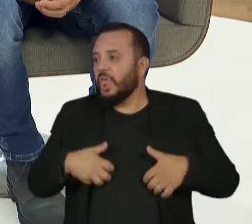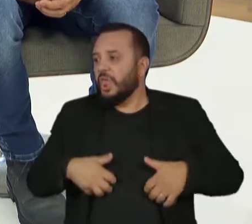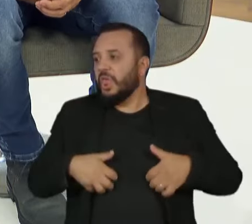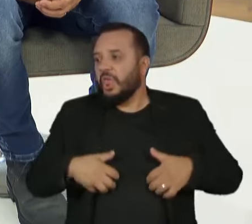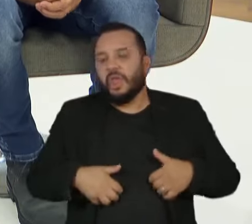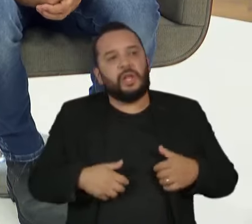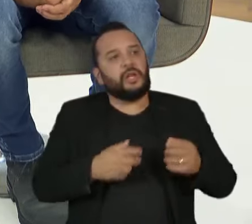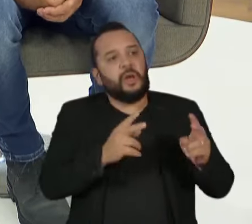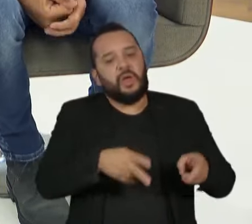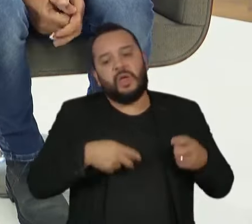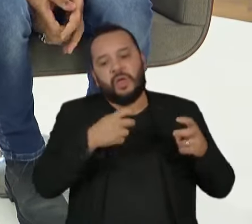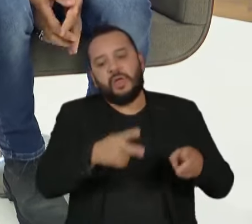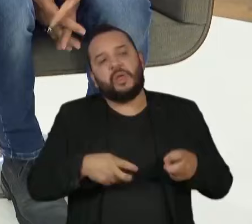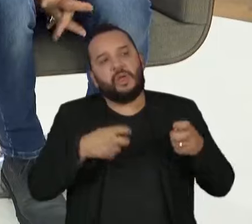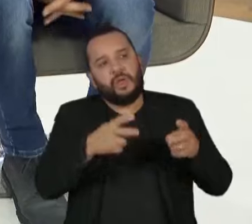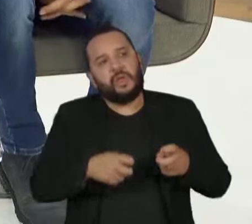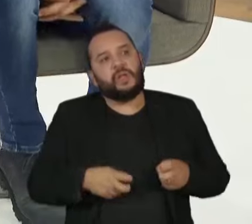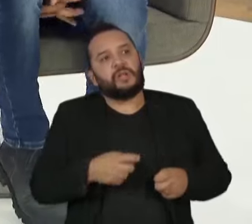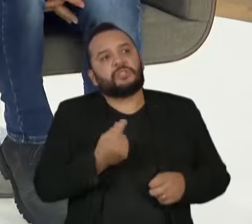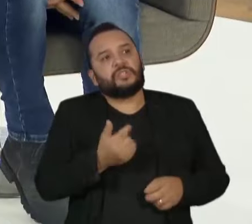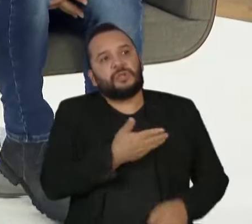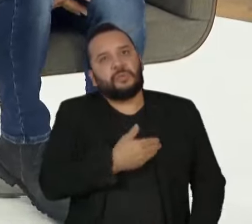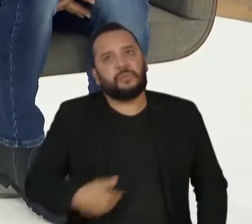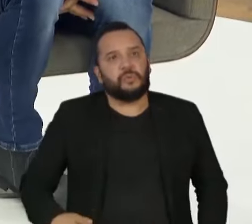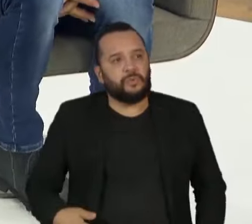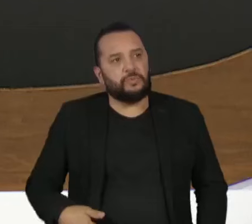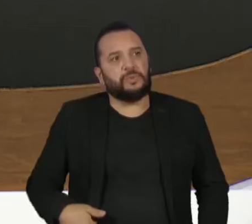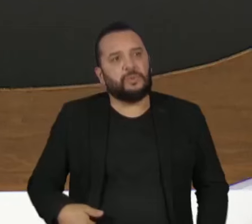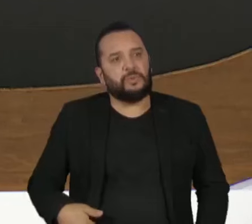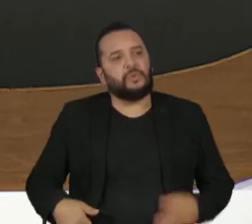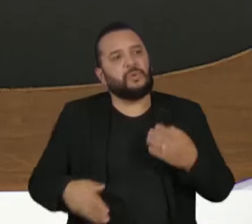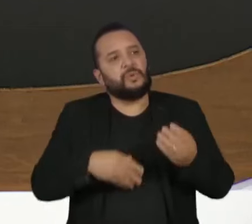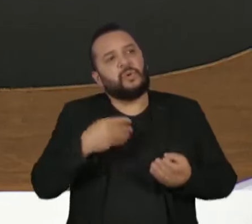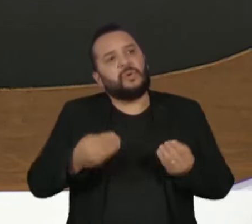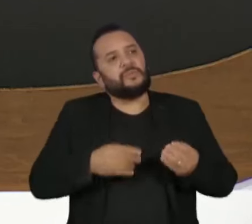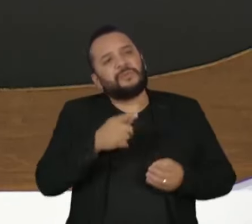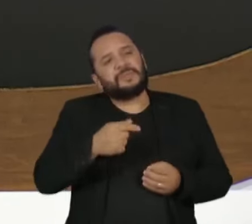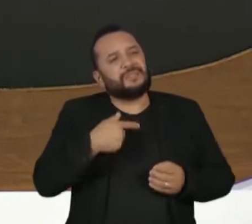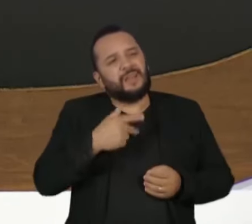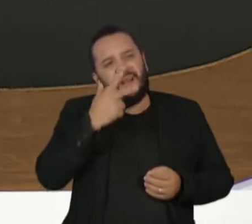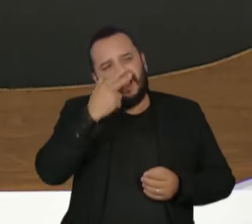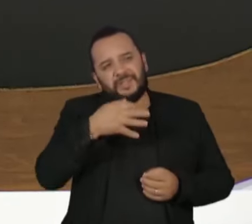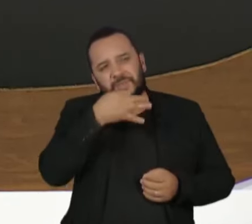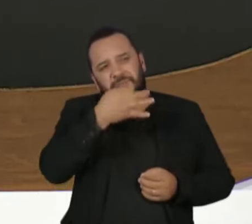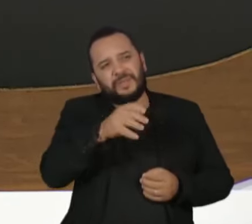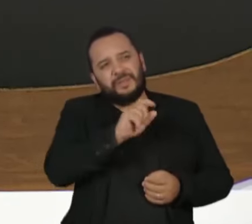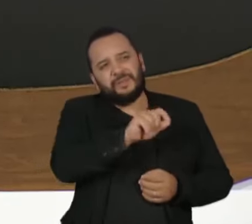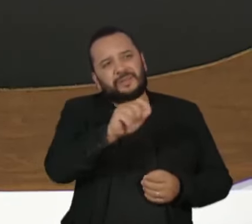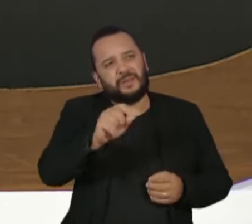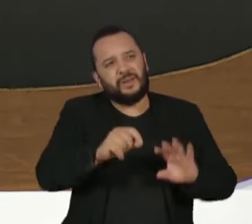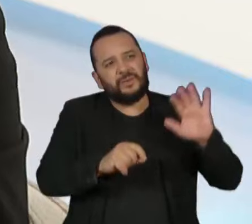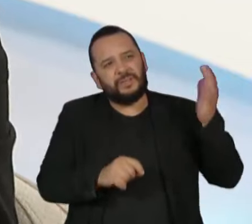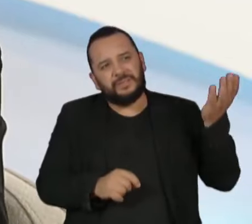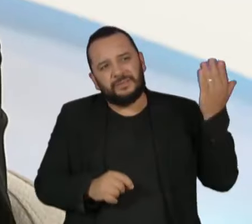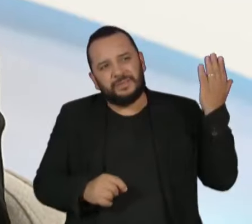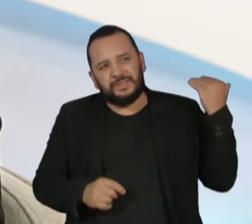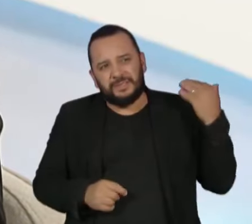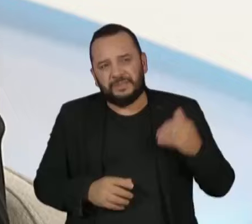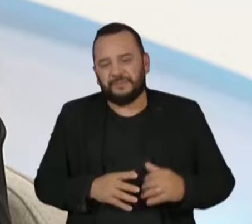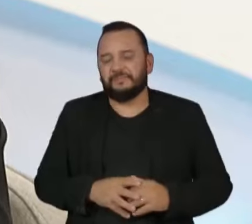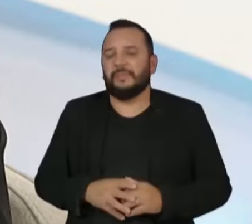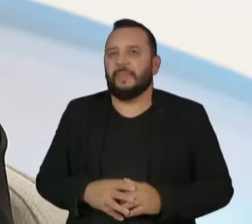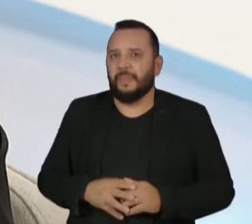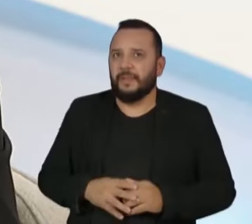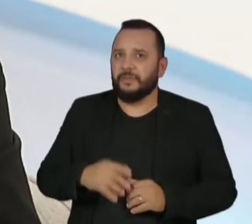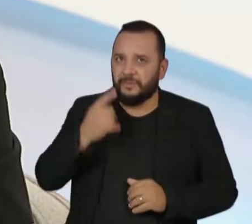atrás de dinheiro da Lei Rouanet, né? Você Pois é, acha, como você viu essa demonização da política cultural nos últimos a anos? gente vê